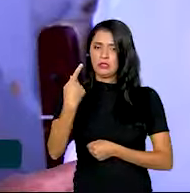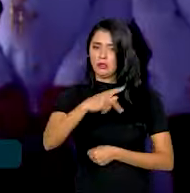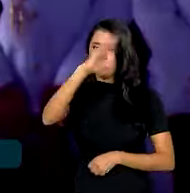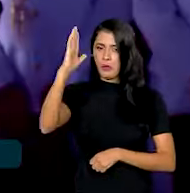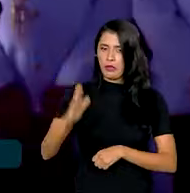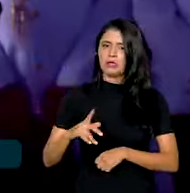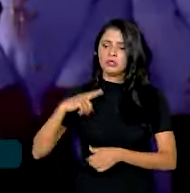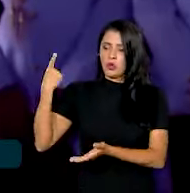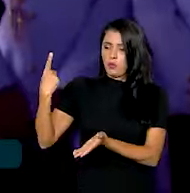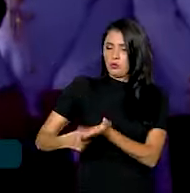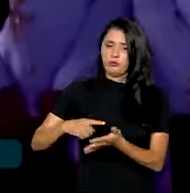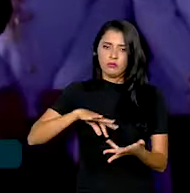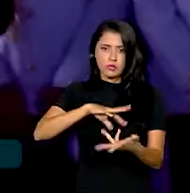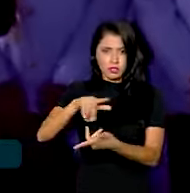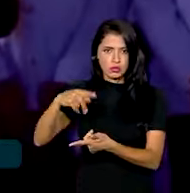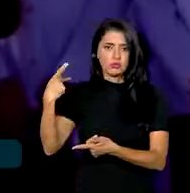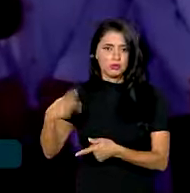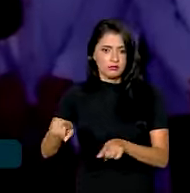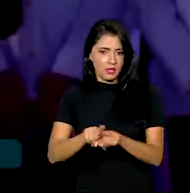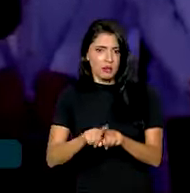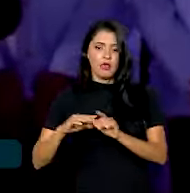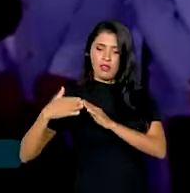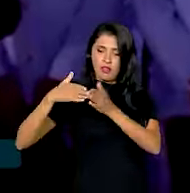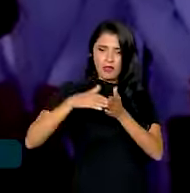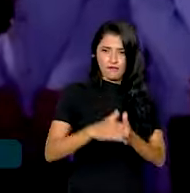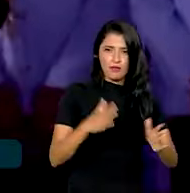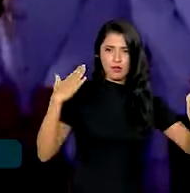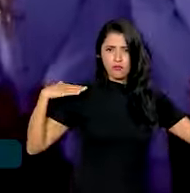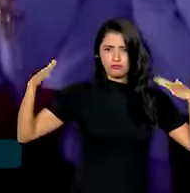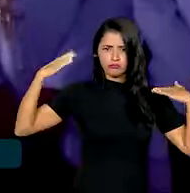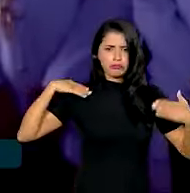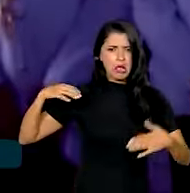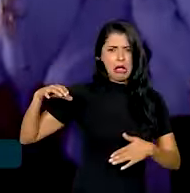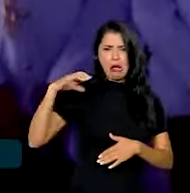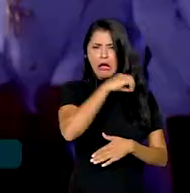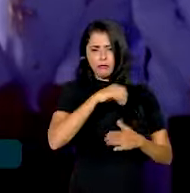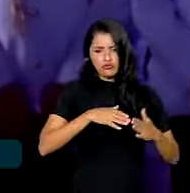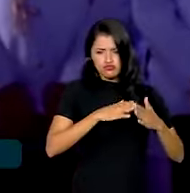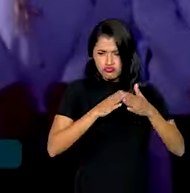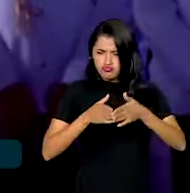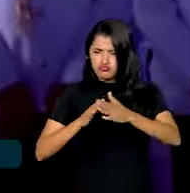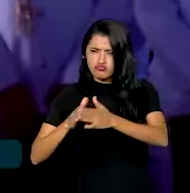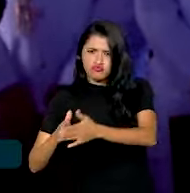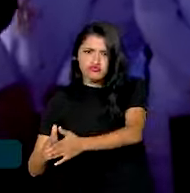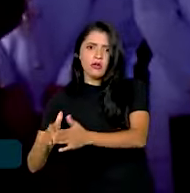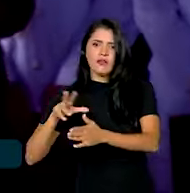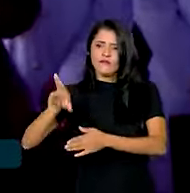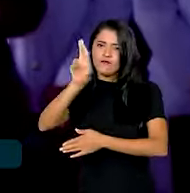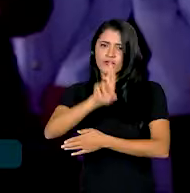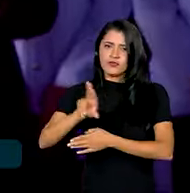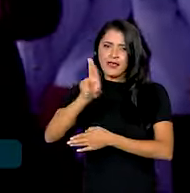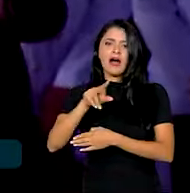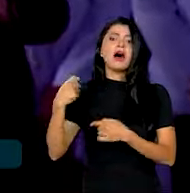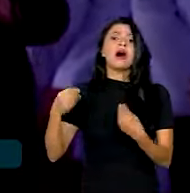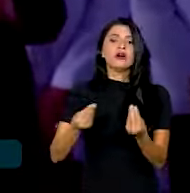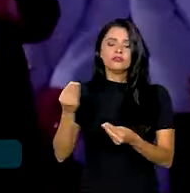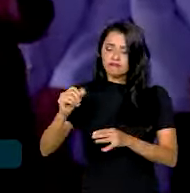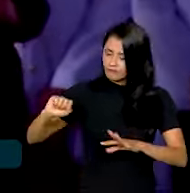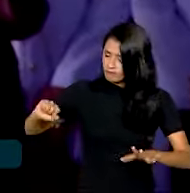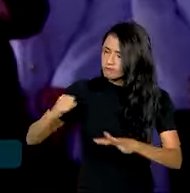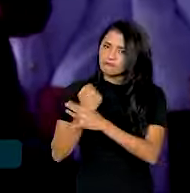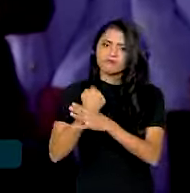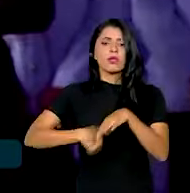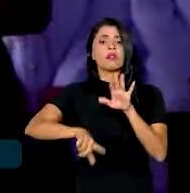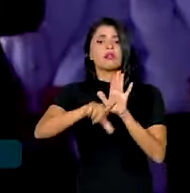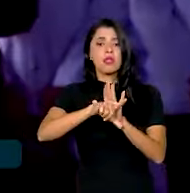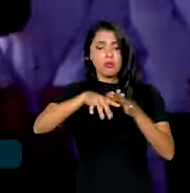internacionais. Navios e efetivos da Marinha rapidamente se desdobraram e vêm sendo empregados na operação de garantia da